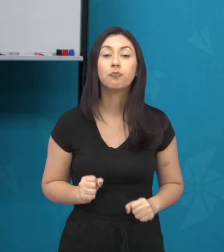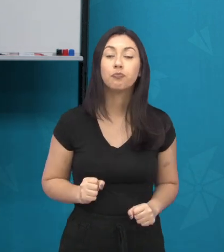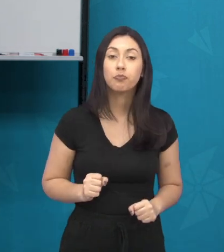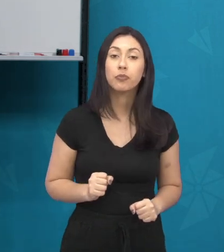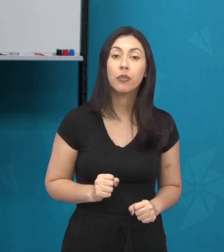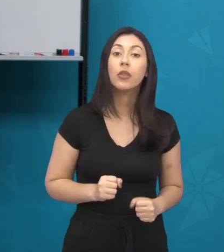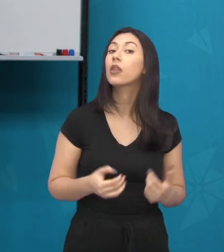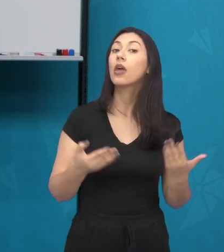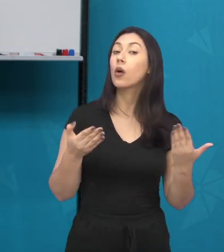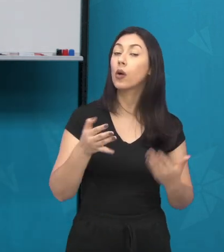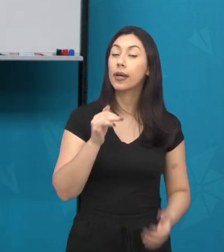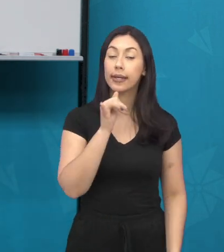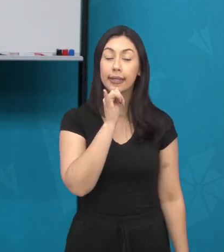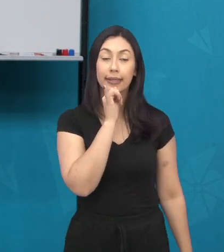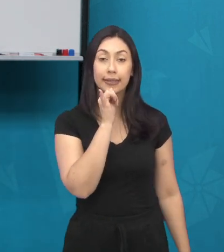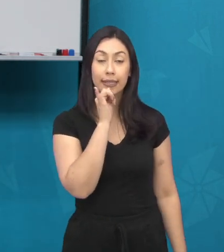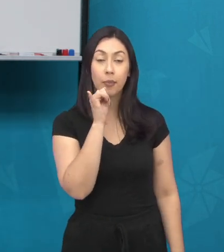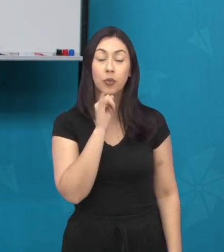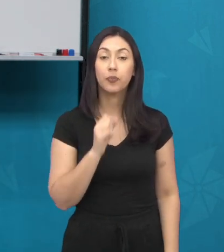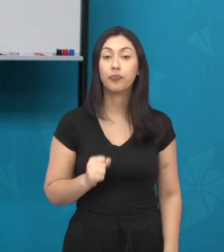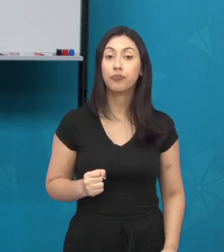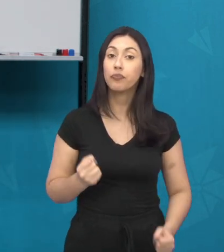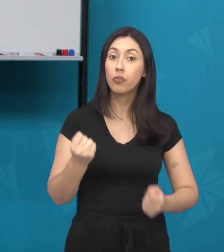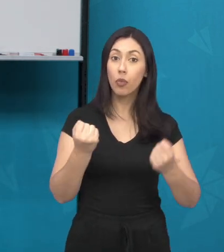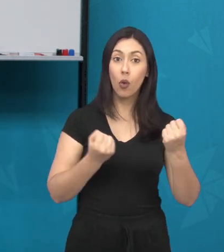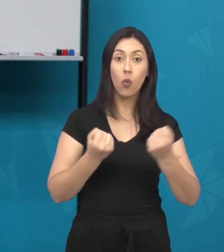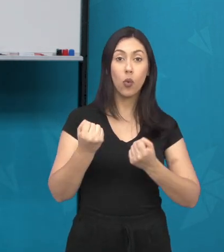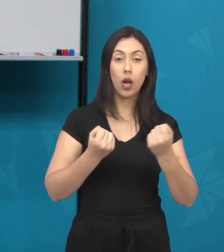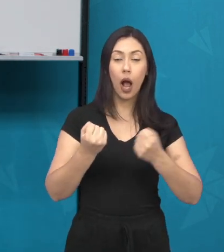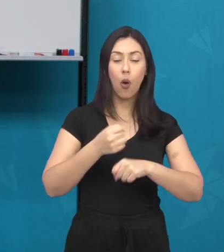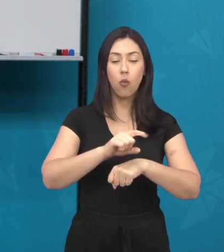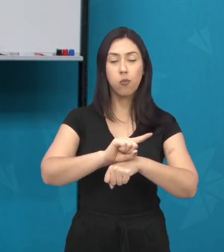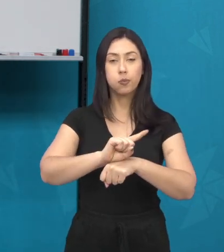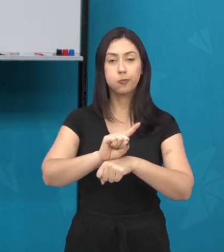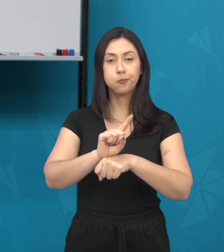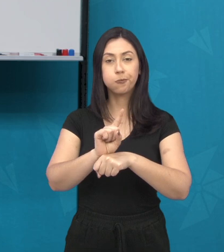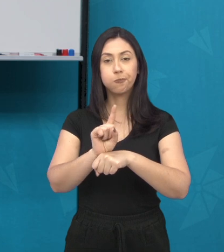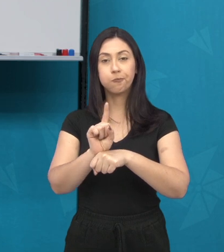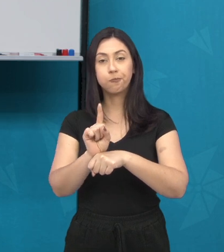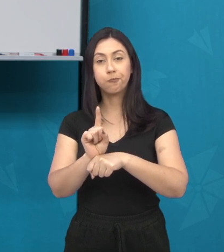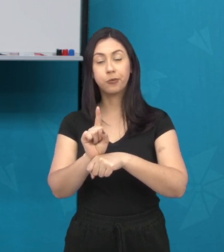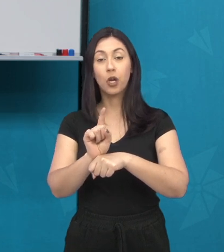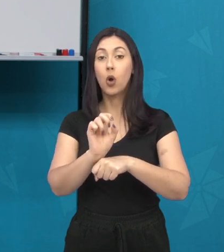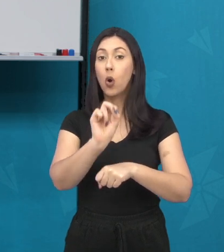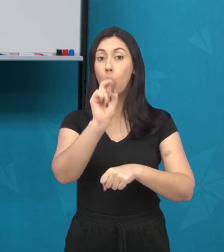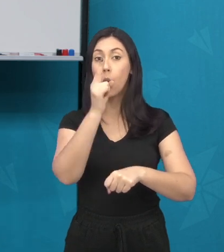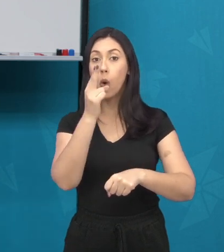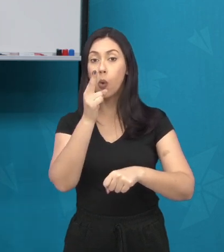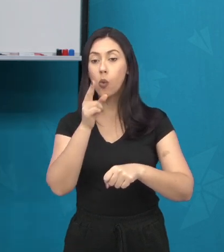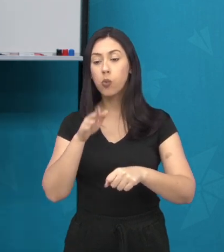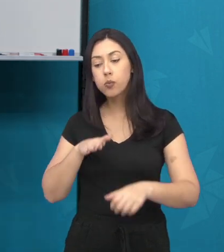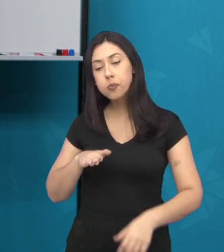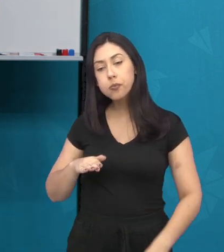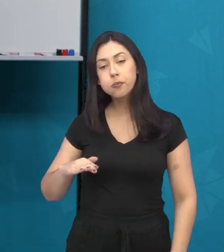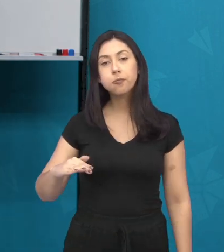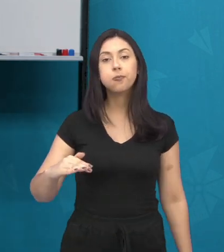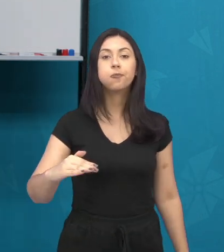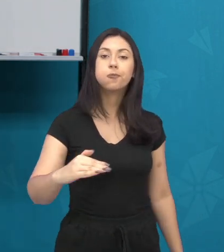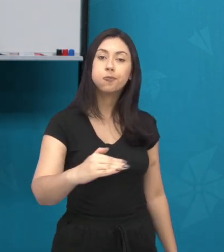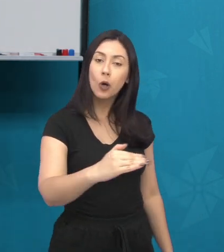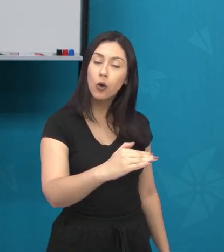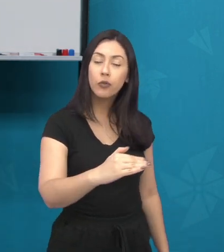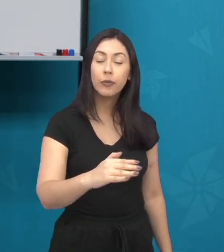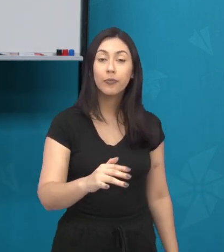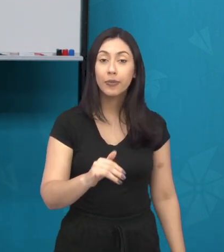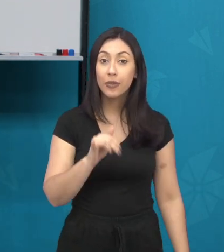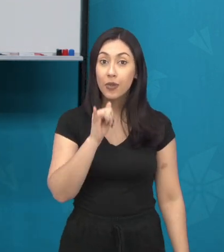Vamos aos exemplos um carro quando tá acelerando ou fazendo curva primeiro exemplo que eu vou dar para